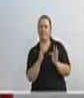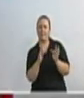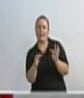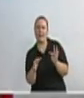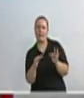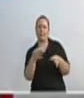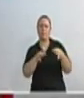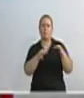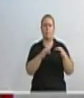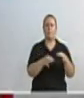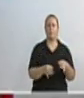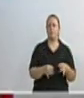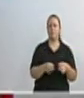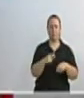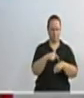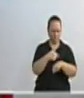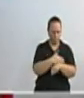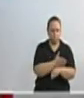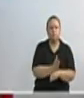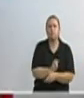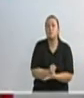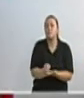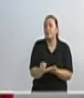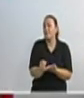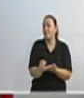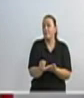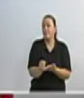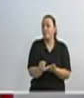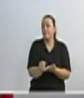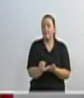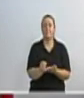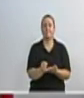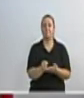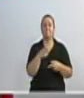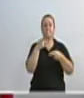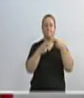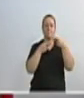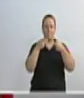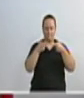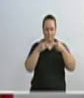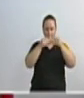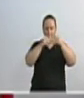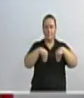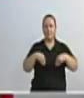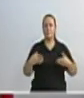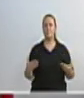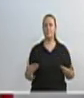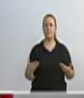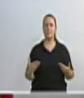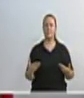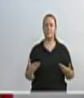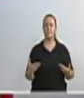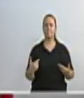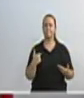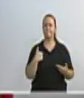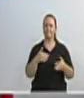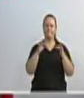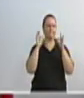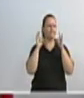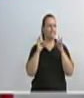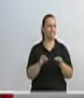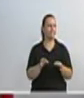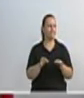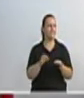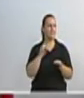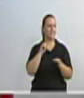aqui, o tempo urge, passa muito rápido. E a fala de vocês vai ficar prejudicada. E eu tenho certeza que se vocês